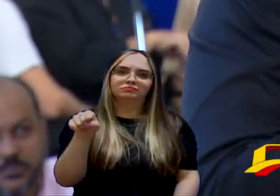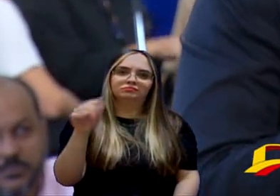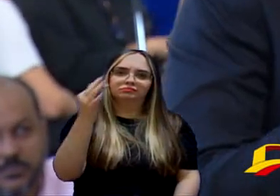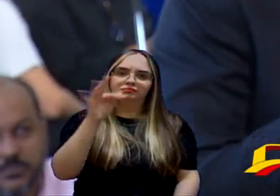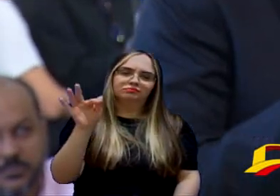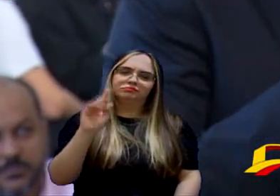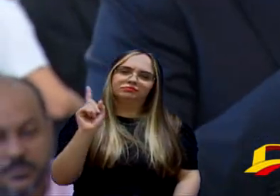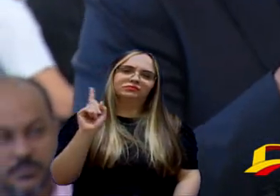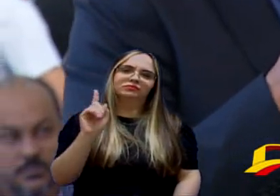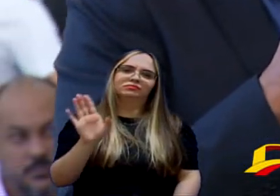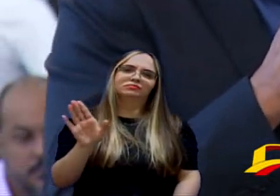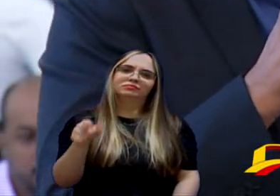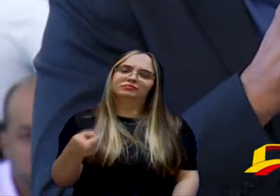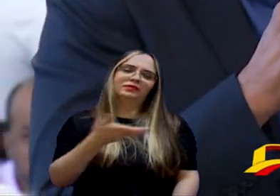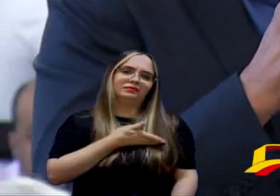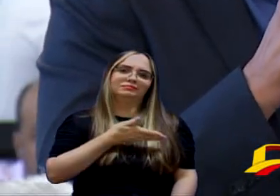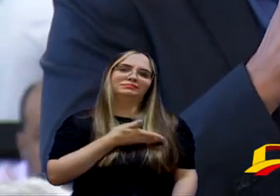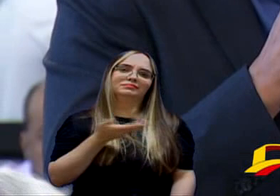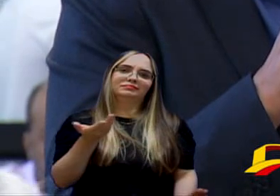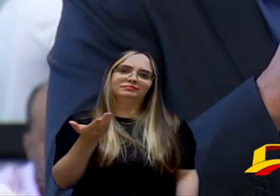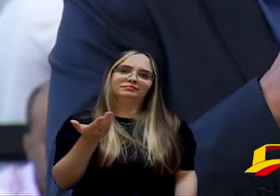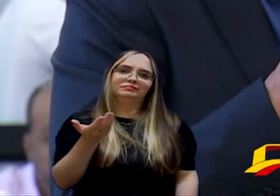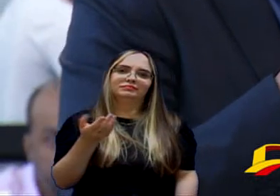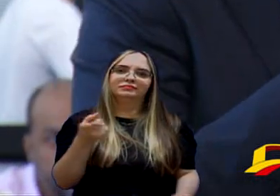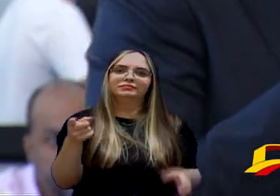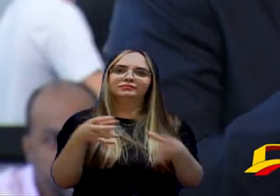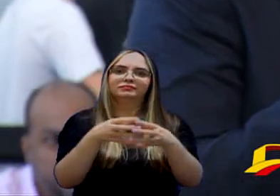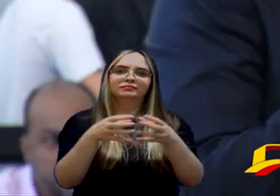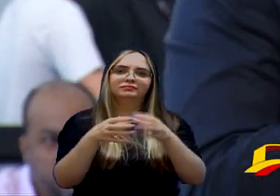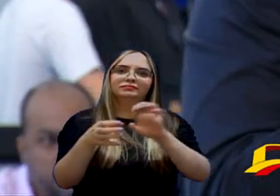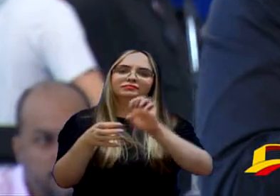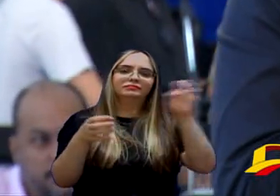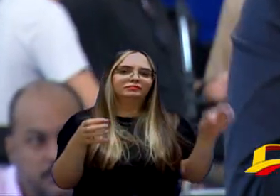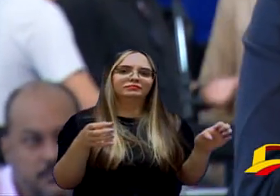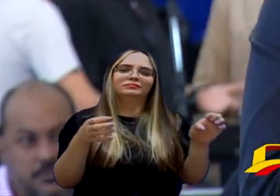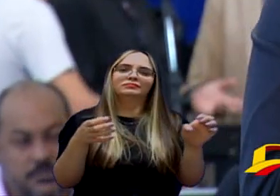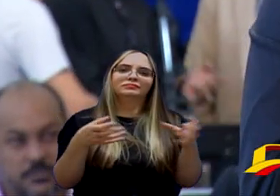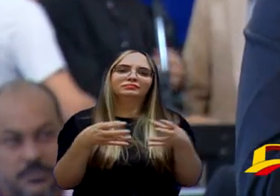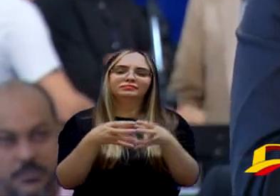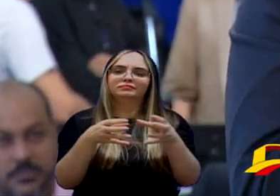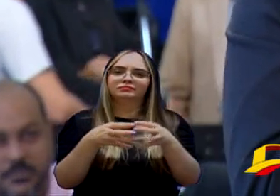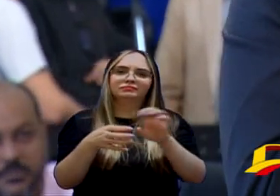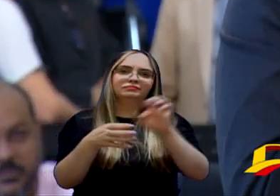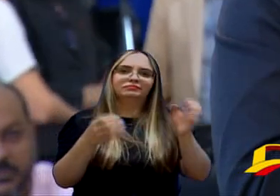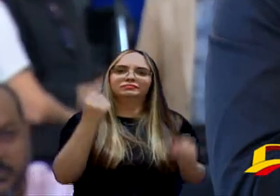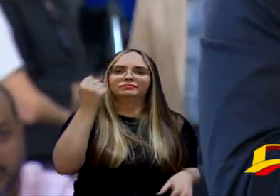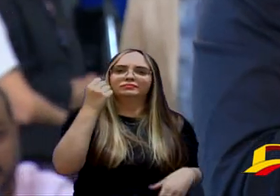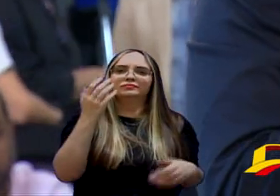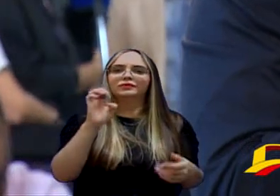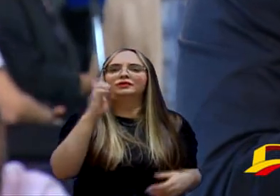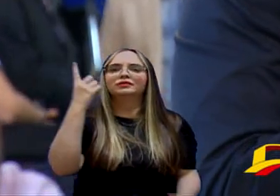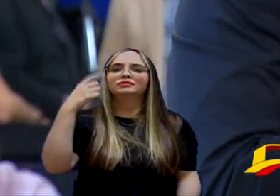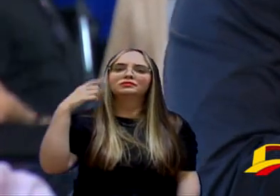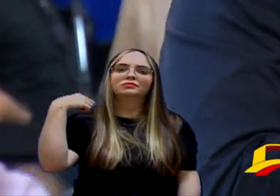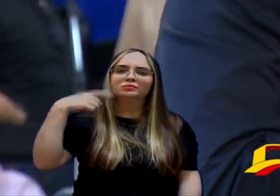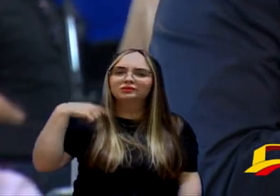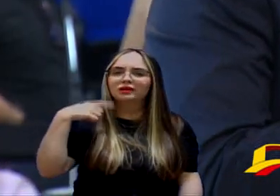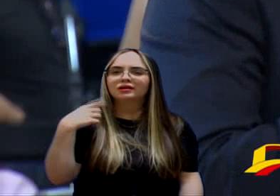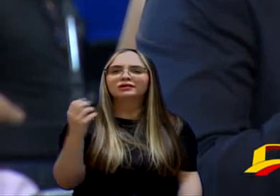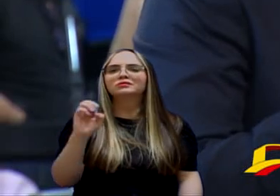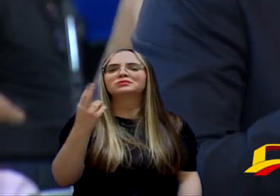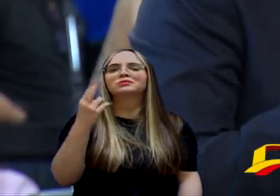o companheiro extremista é esquerda extremista como veio um ex deputado